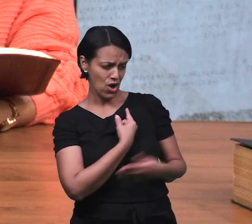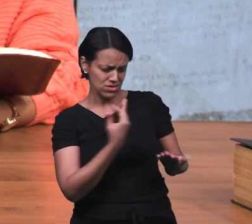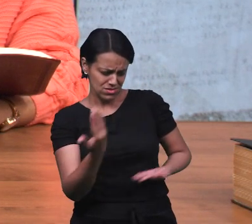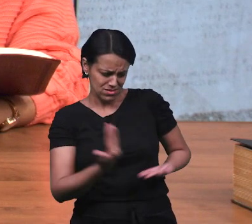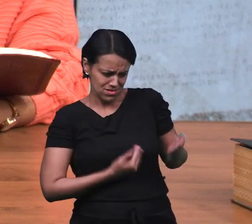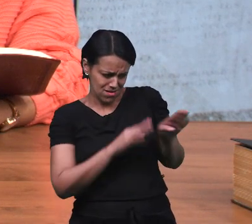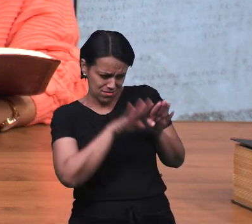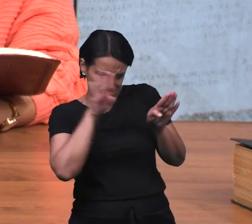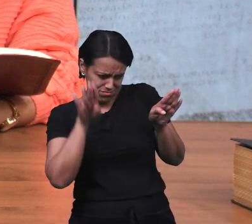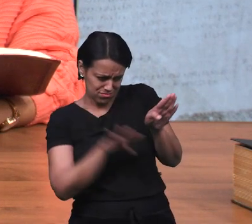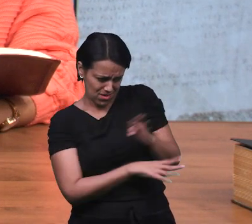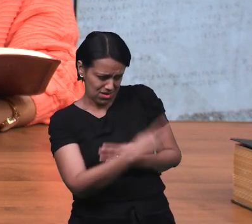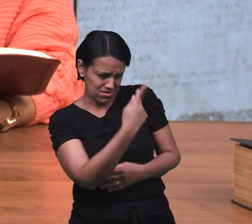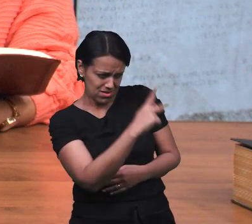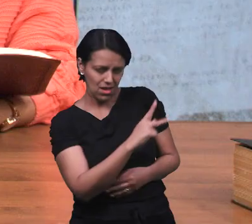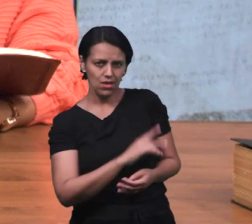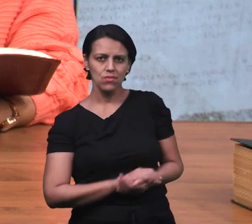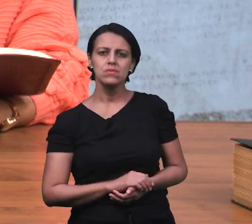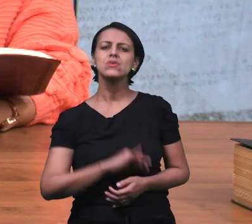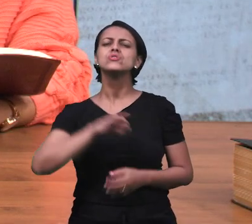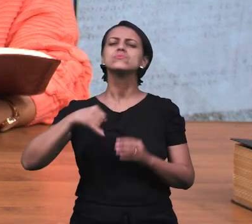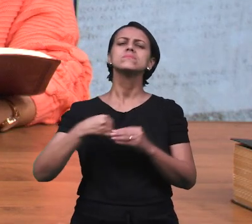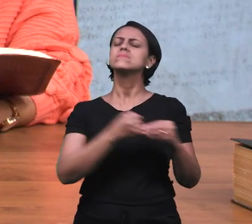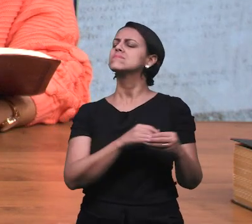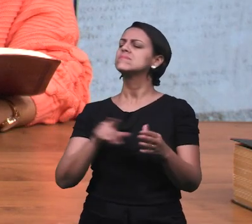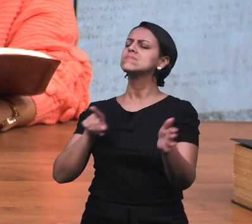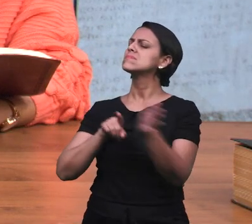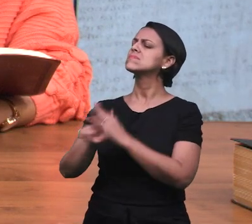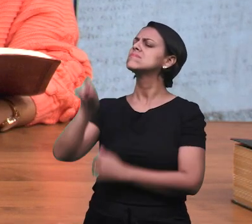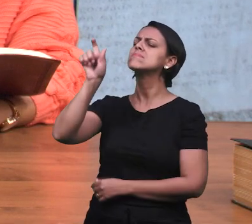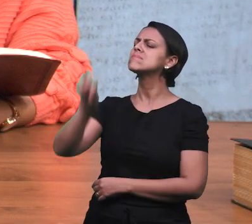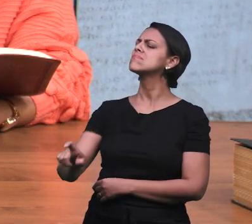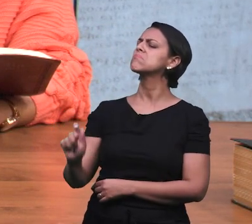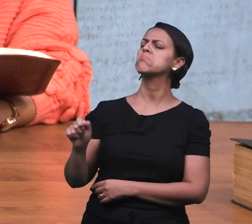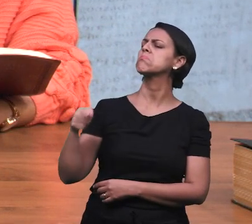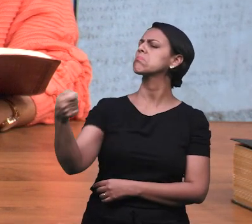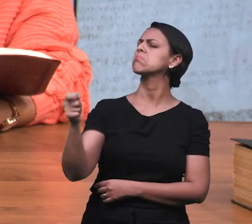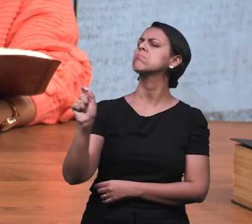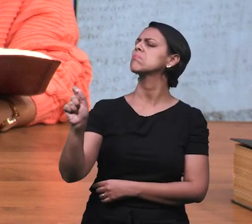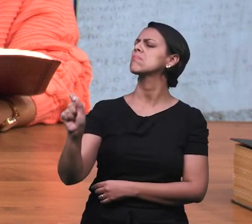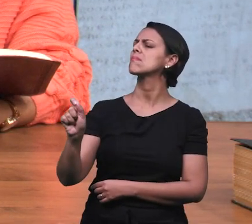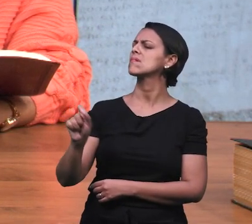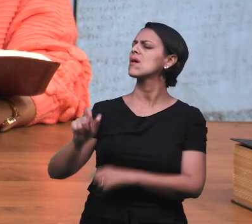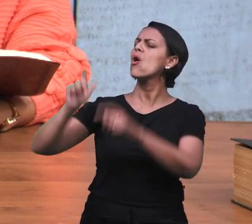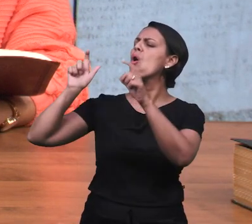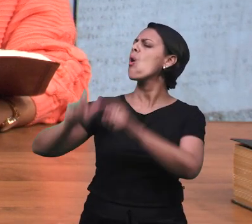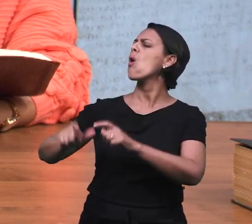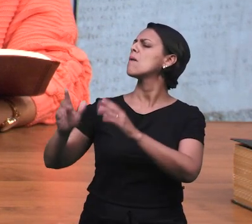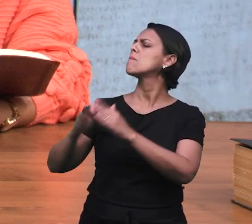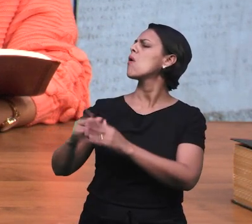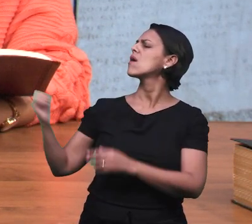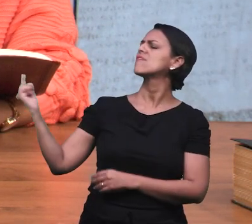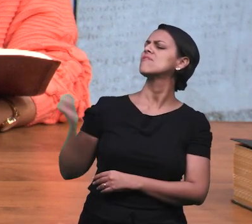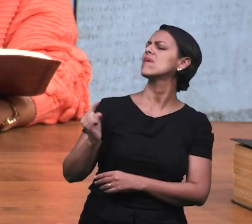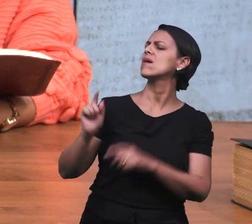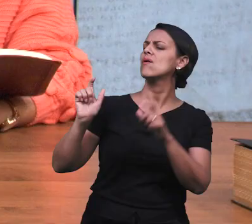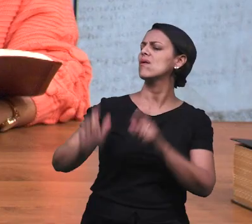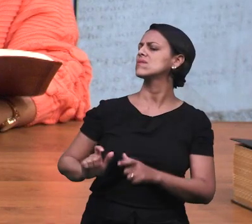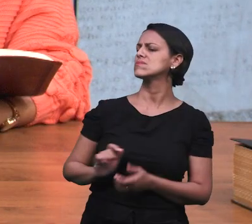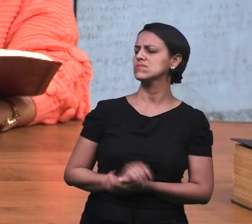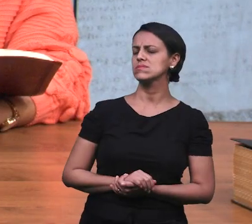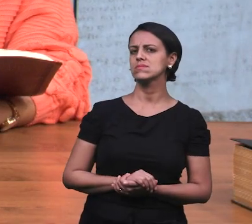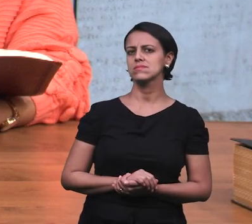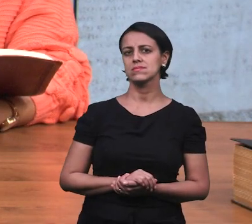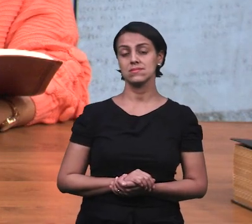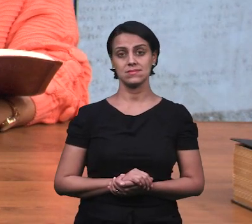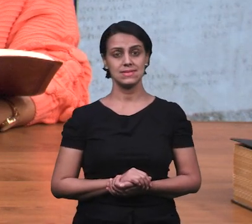disse-lhe Josué: quem sois vós e donde vindes? E lhe responderam: